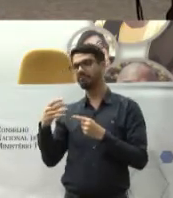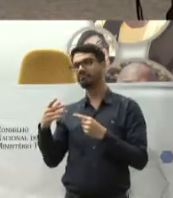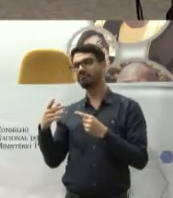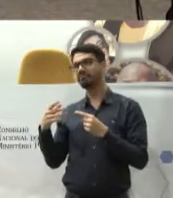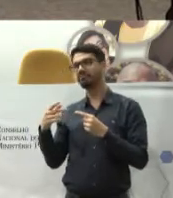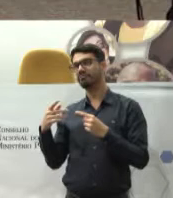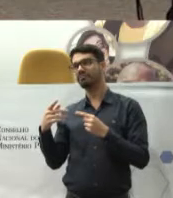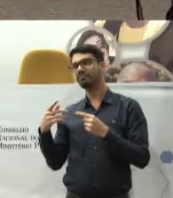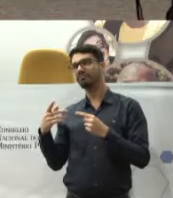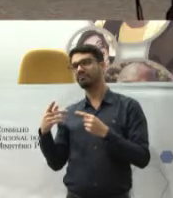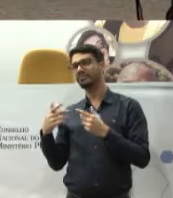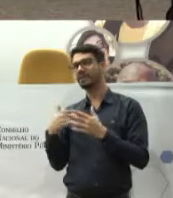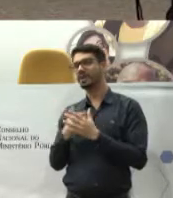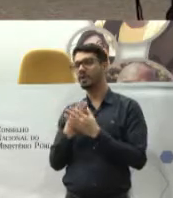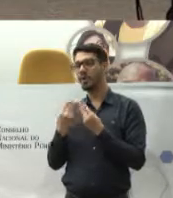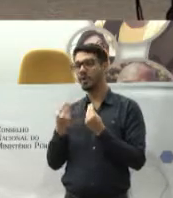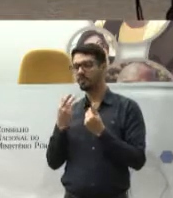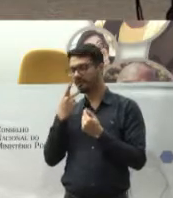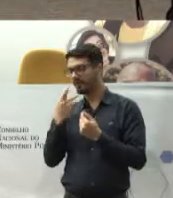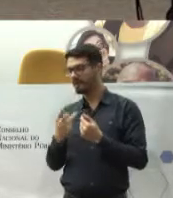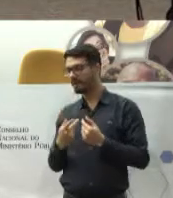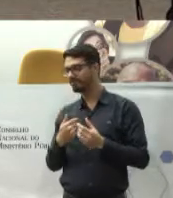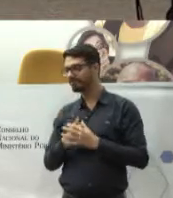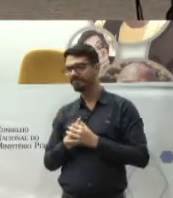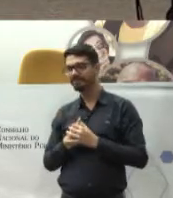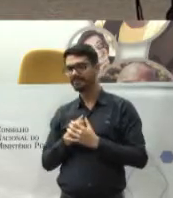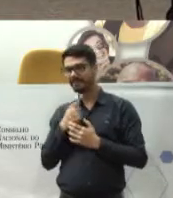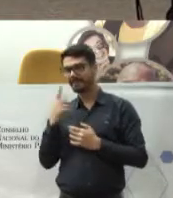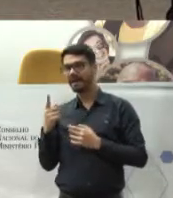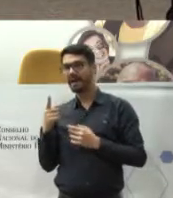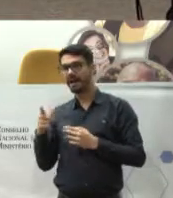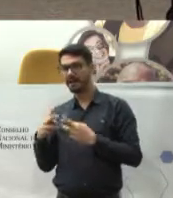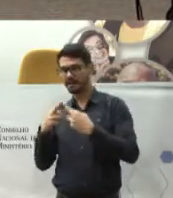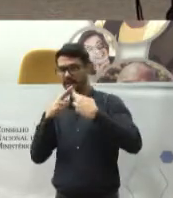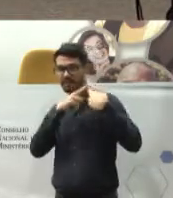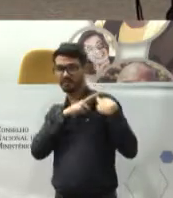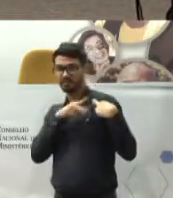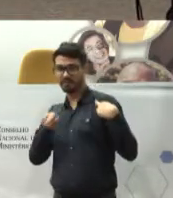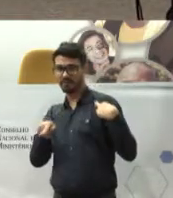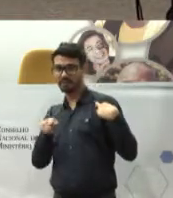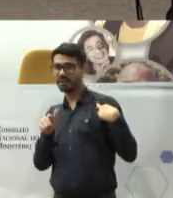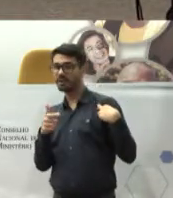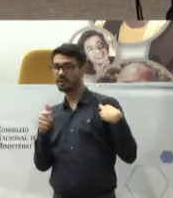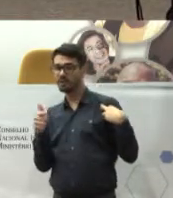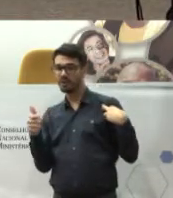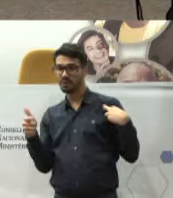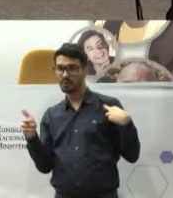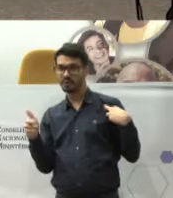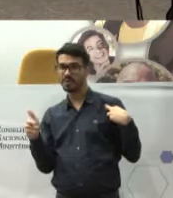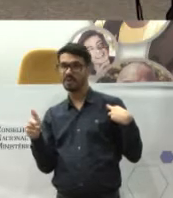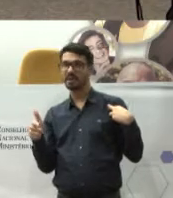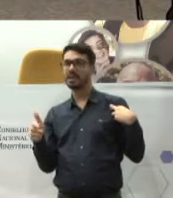de sua como é que eu posso dizer? Do seu dever institucional, ela não trazia